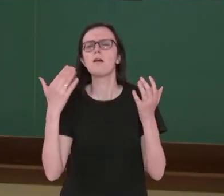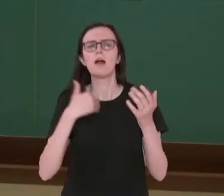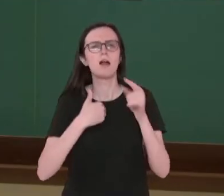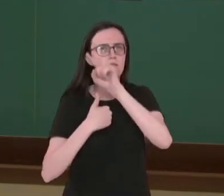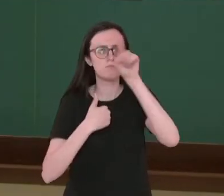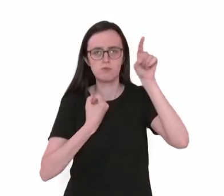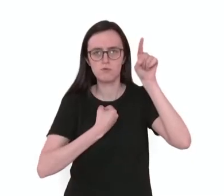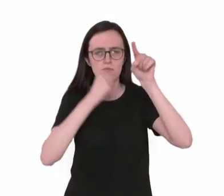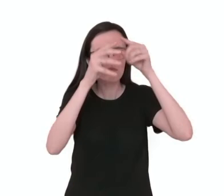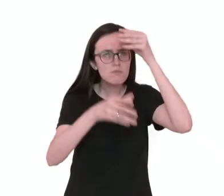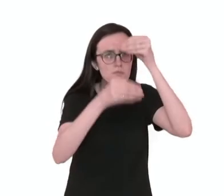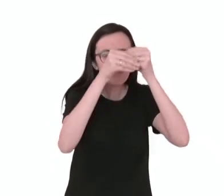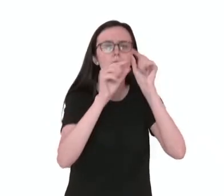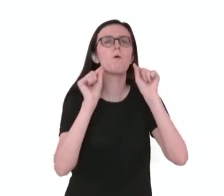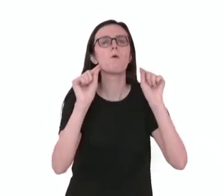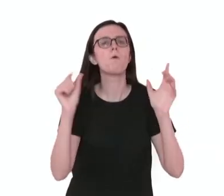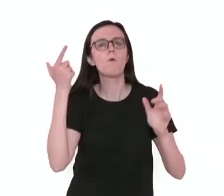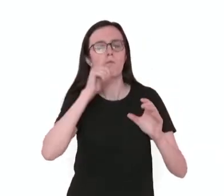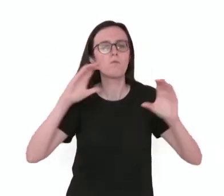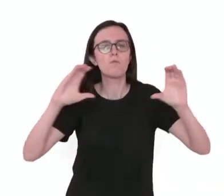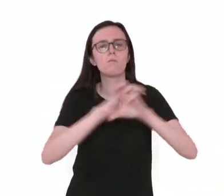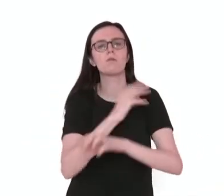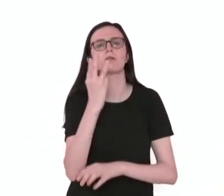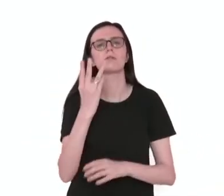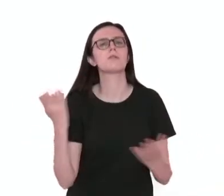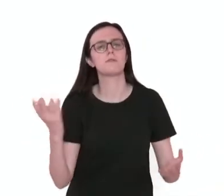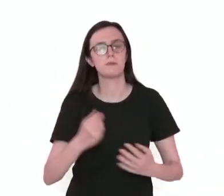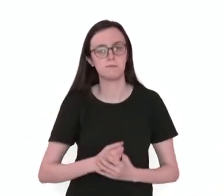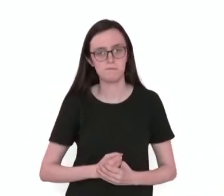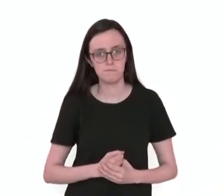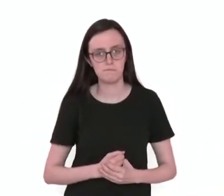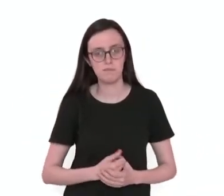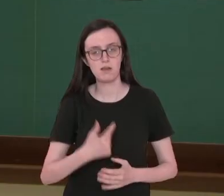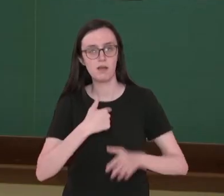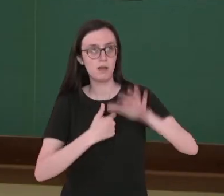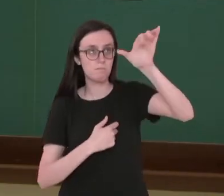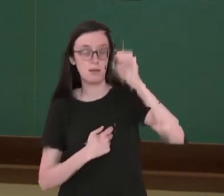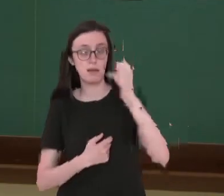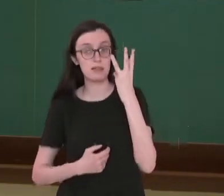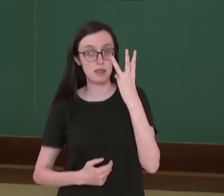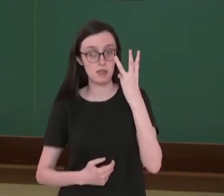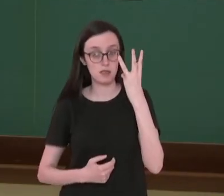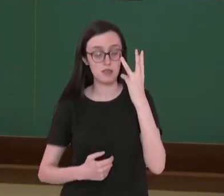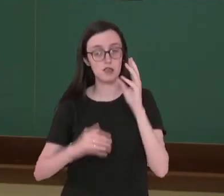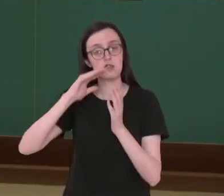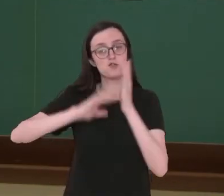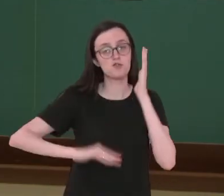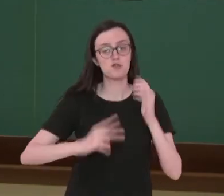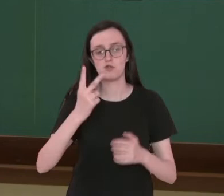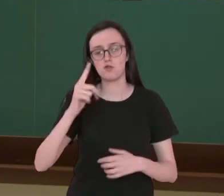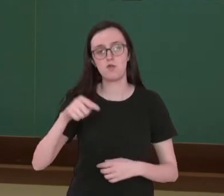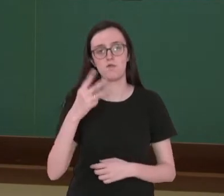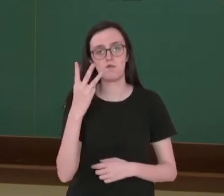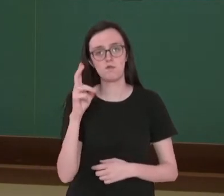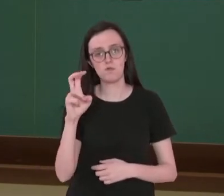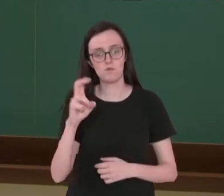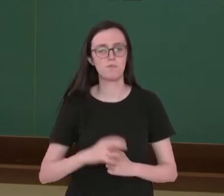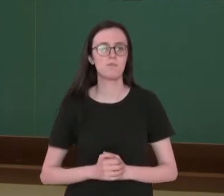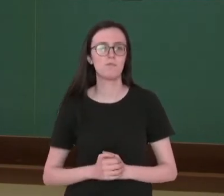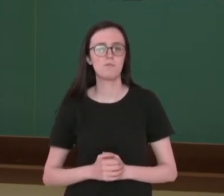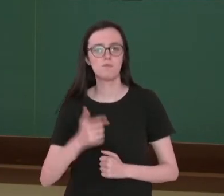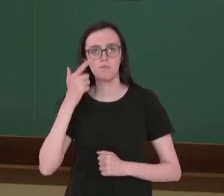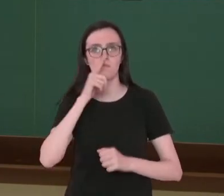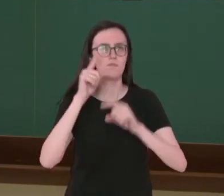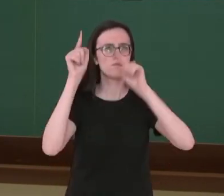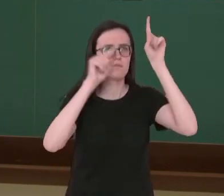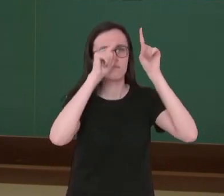somar com 2,35 para completar 3? Ou seja, eu vou pegar 3 e diminuir 2,35. E vou fazer